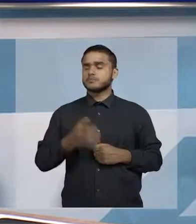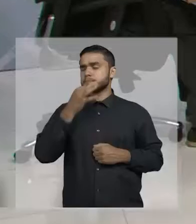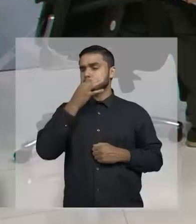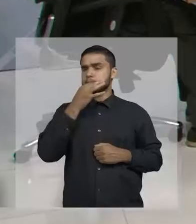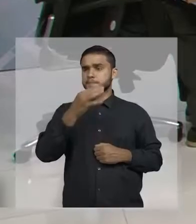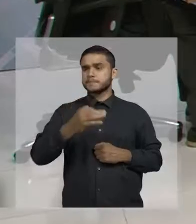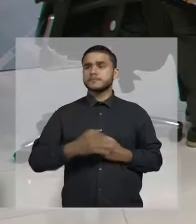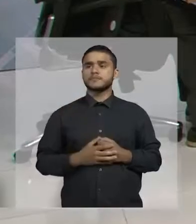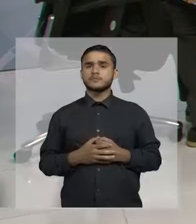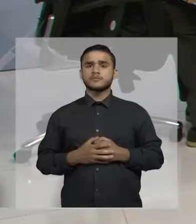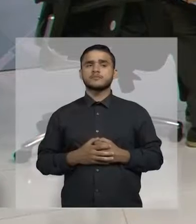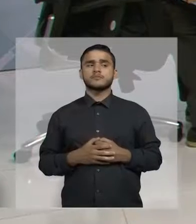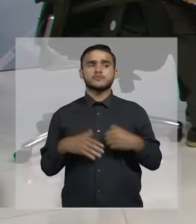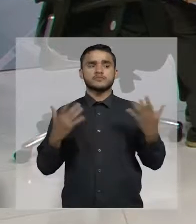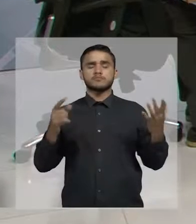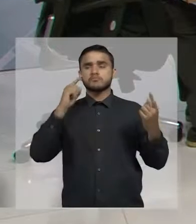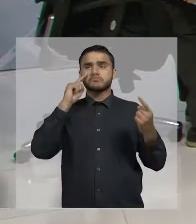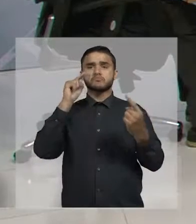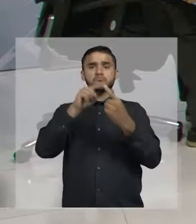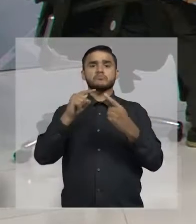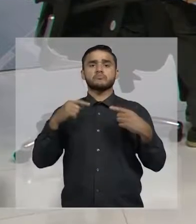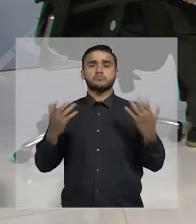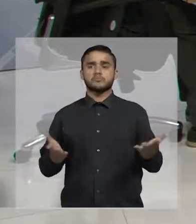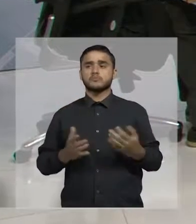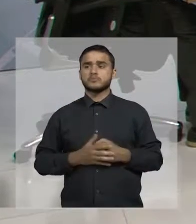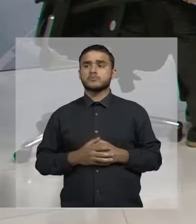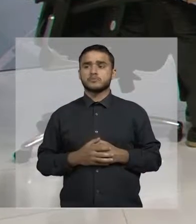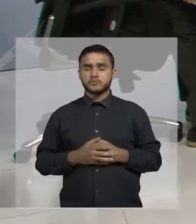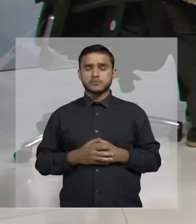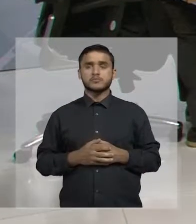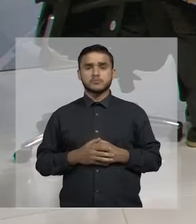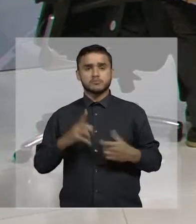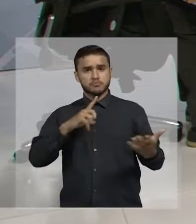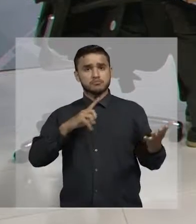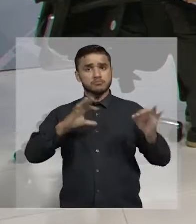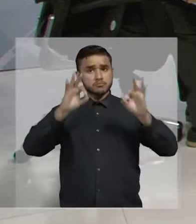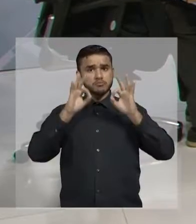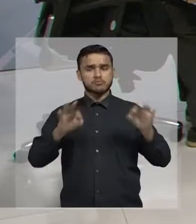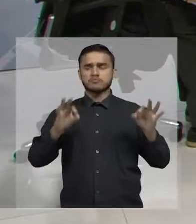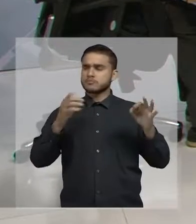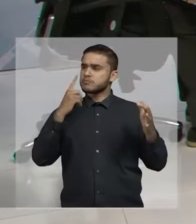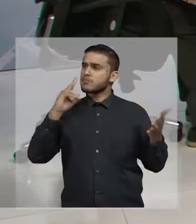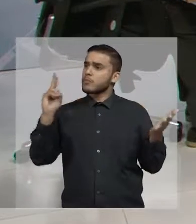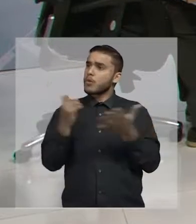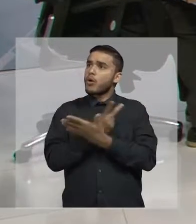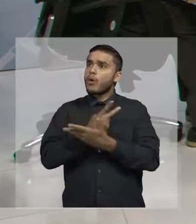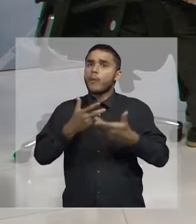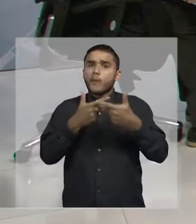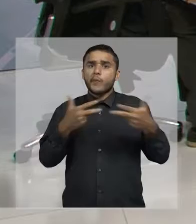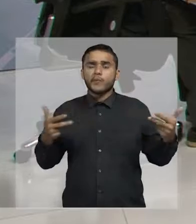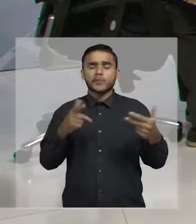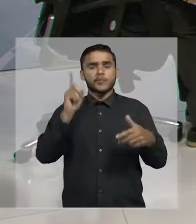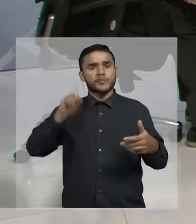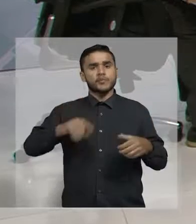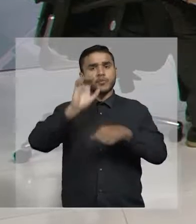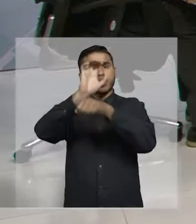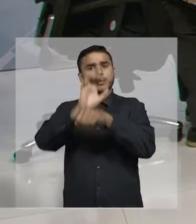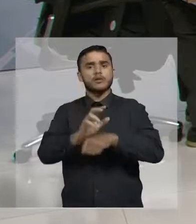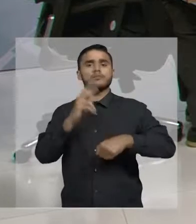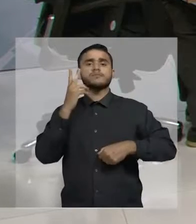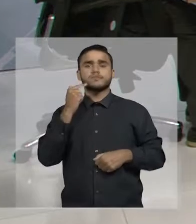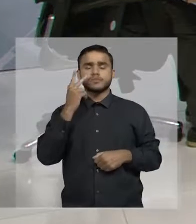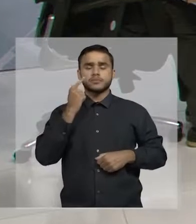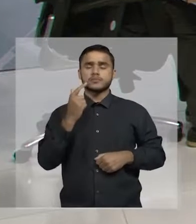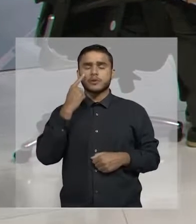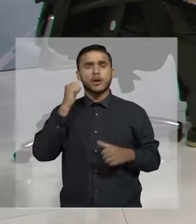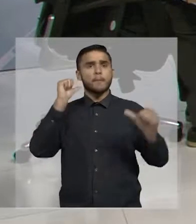que fatores mudaram, concorreram na eleição do estado do Ceará para haver essa